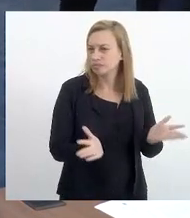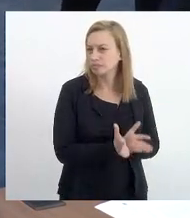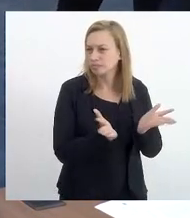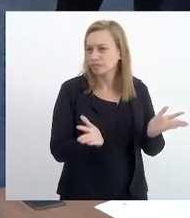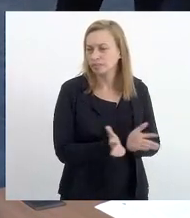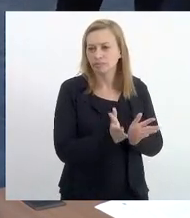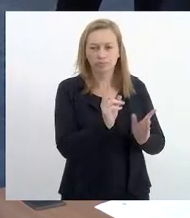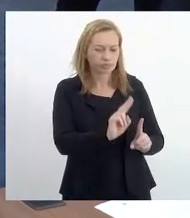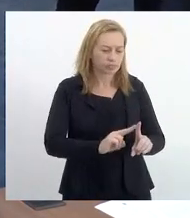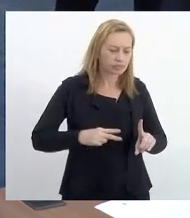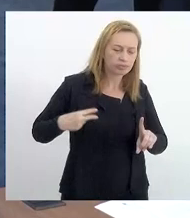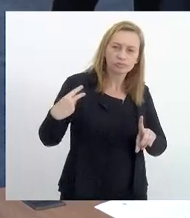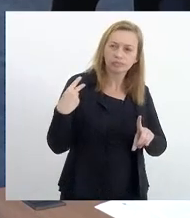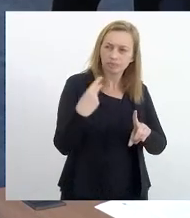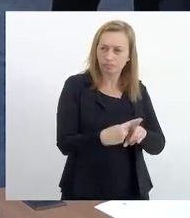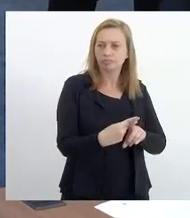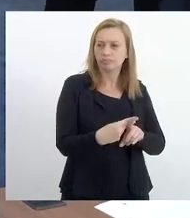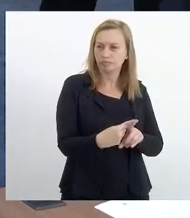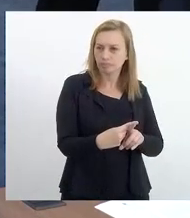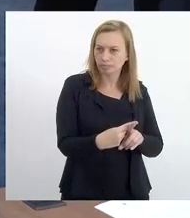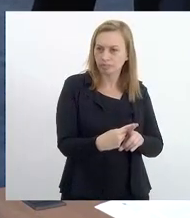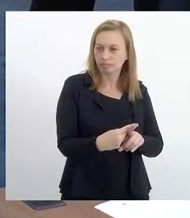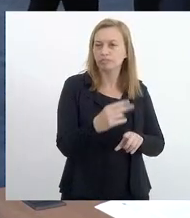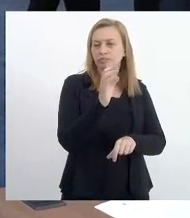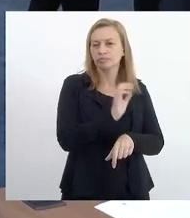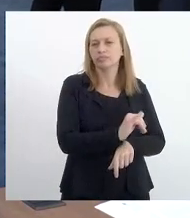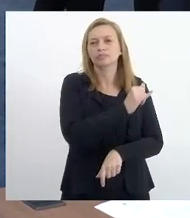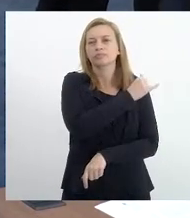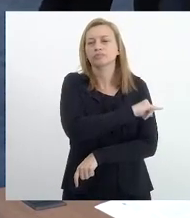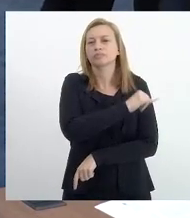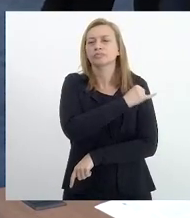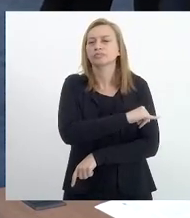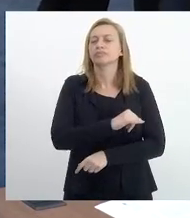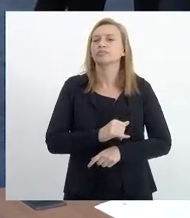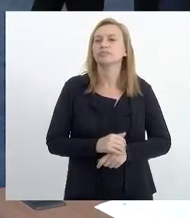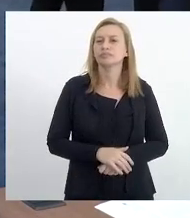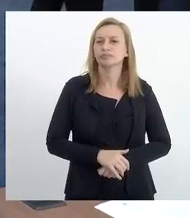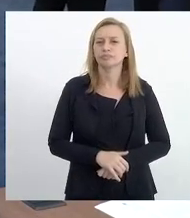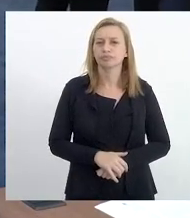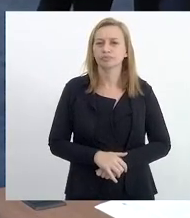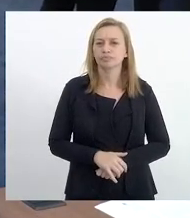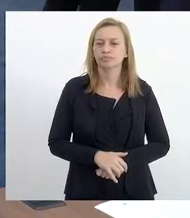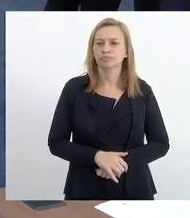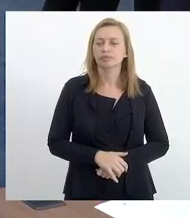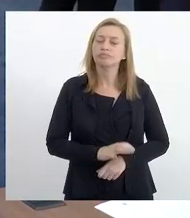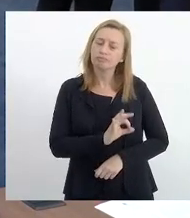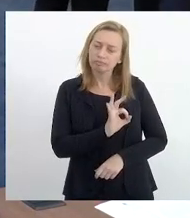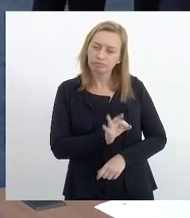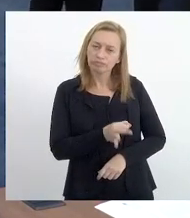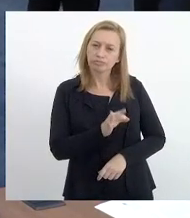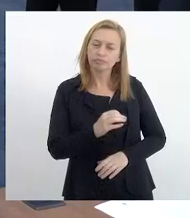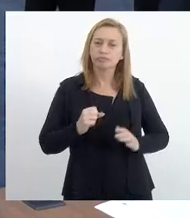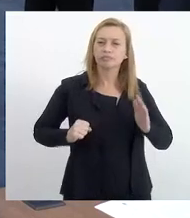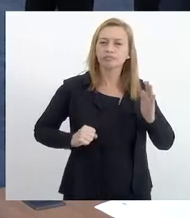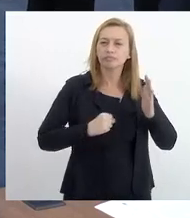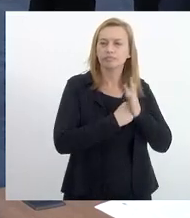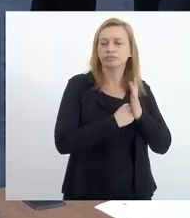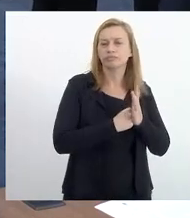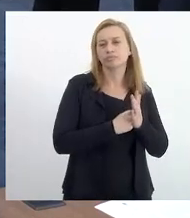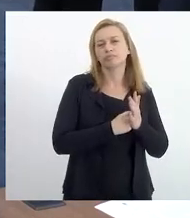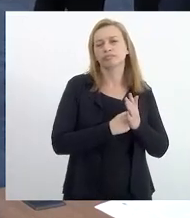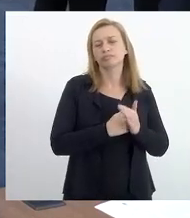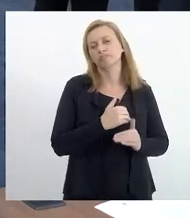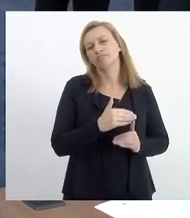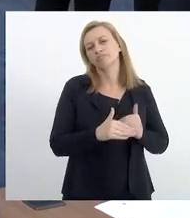aumentou absurdamente no estado do Rio de Janeiro. E, obviamente, o impacto desse